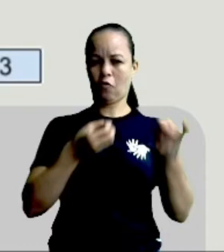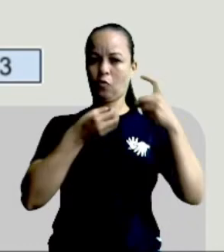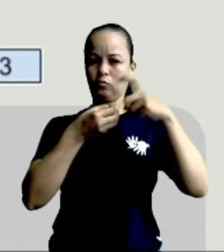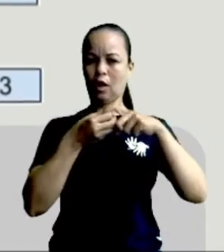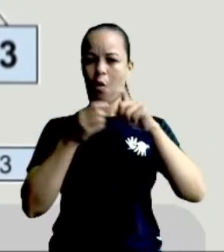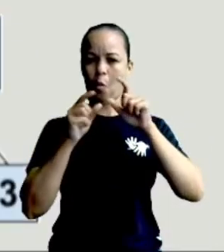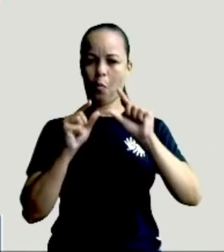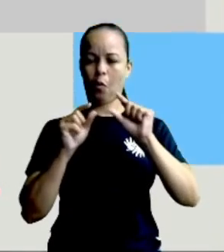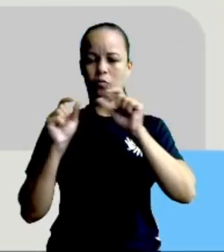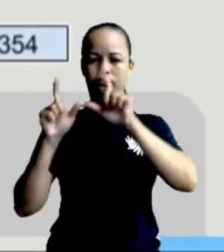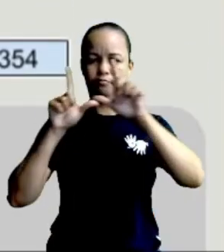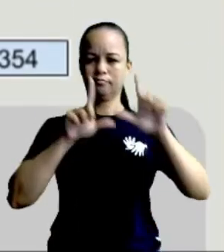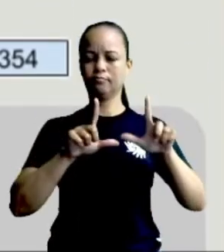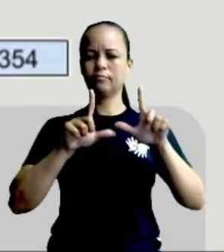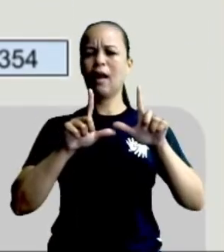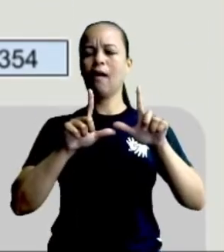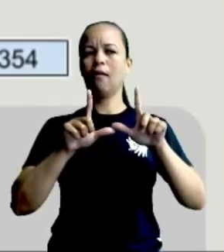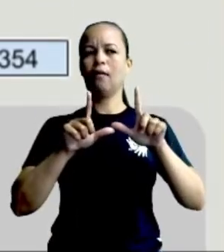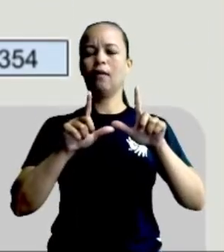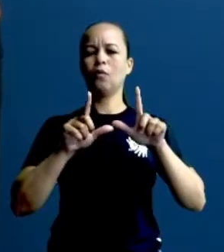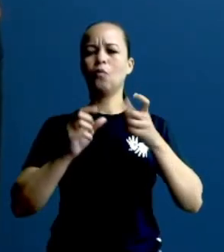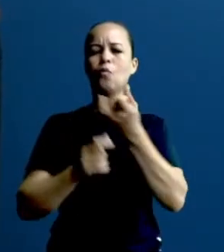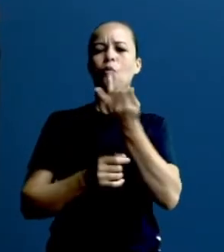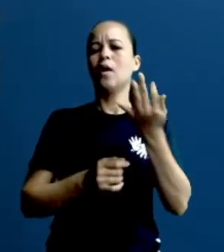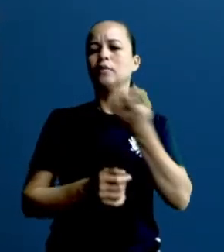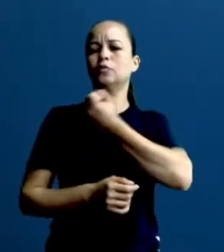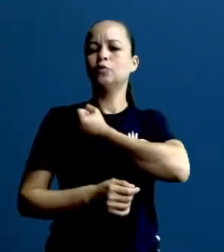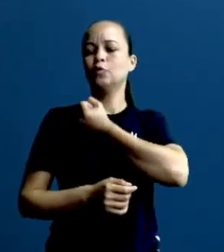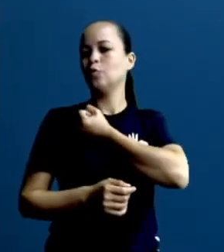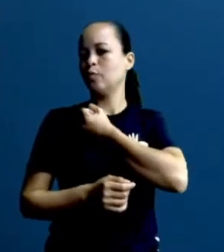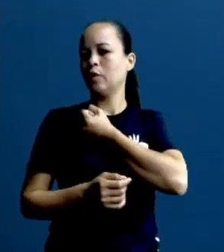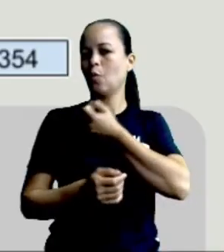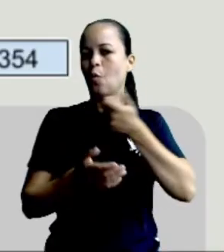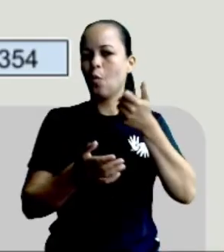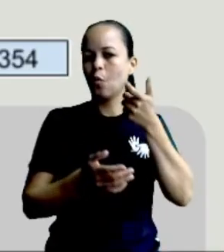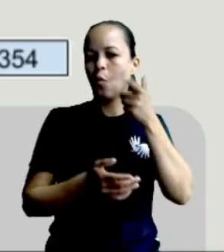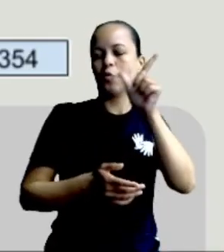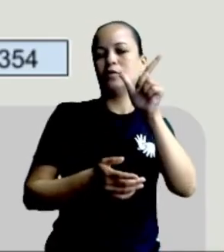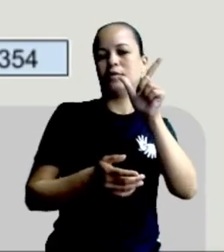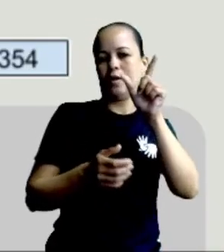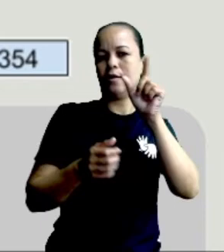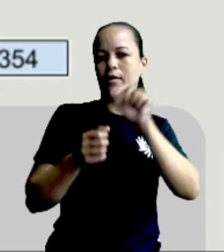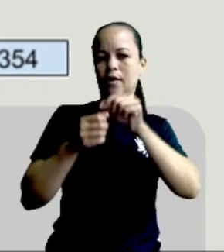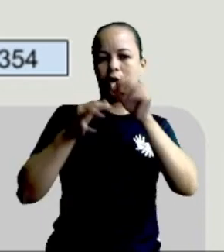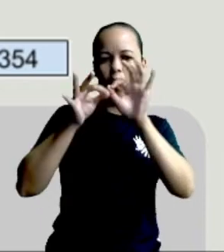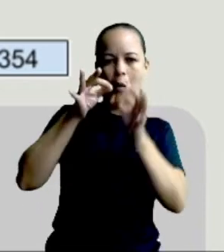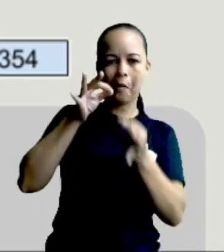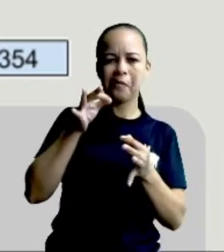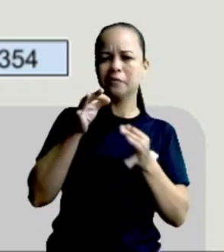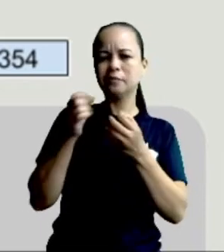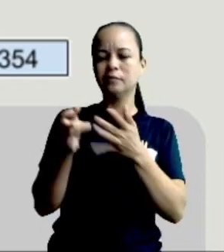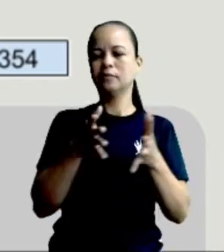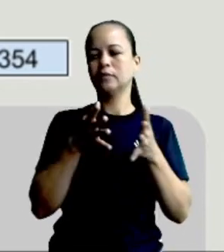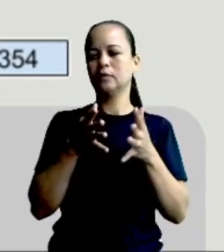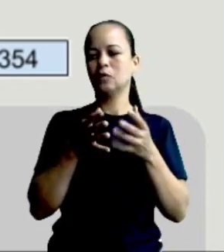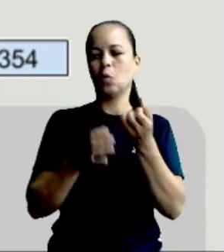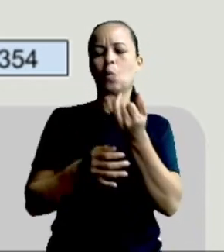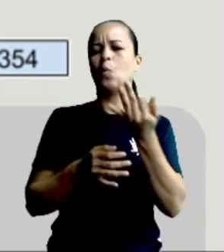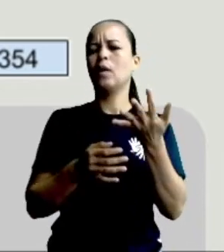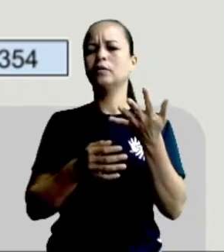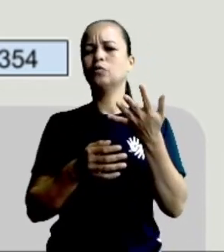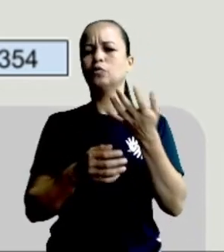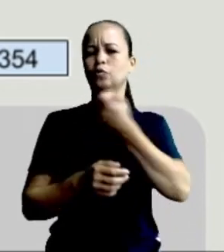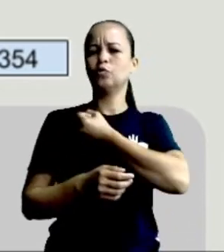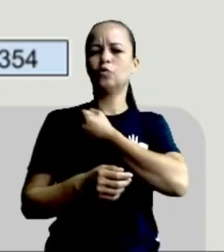pouquinho. Quantos números eu consegui fazer lá? Pensa comigo, no 3 aí. Quantos números eu